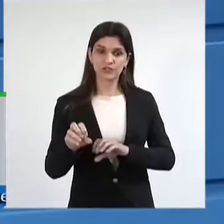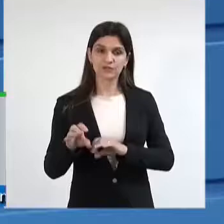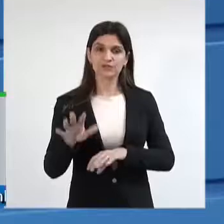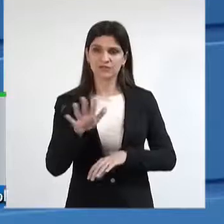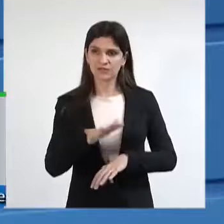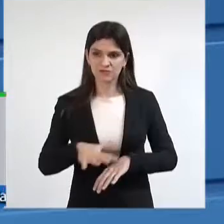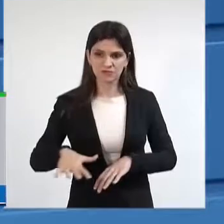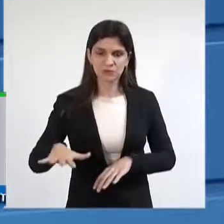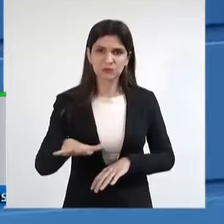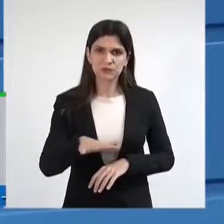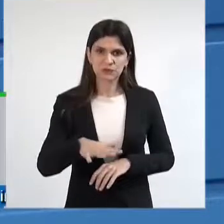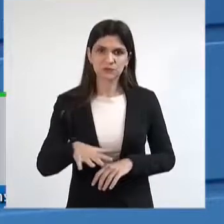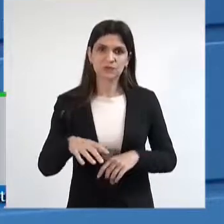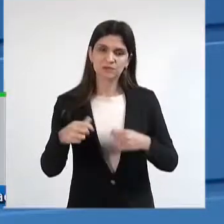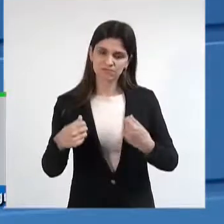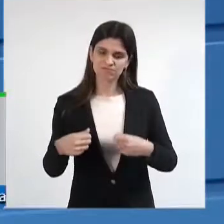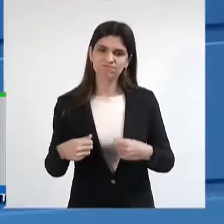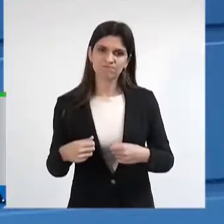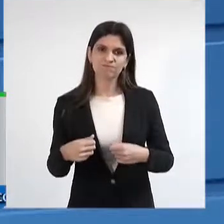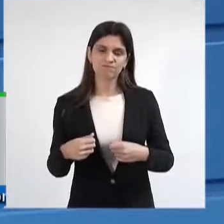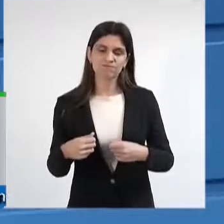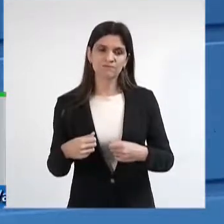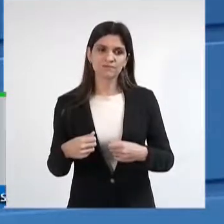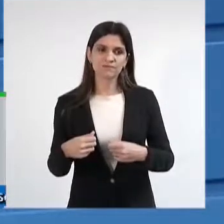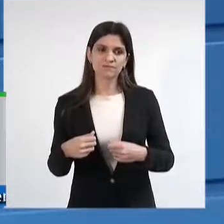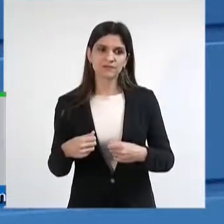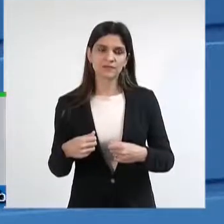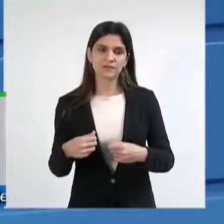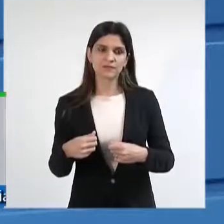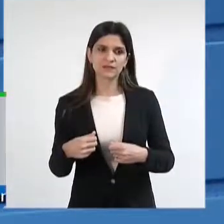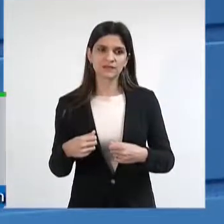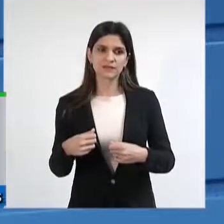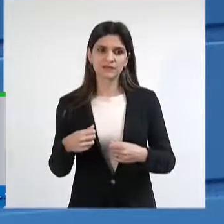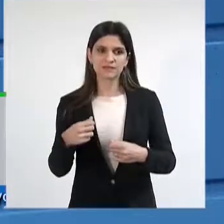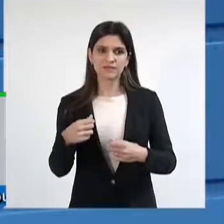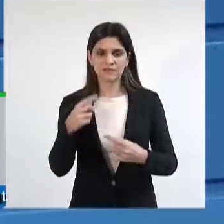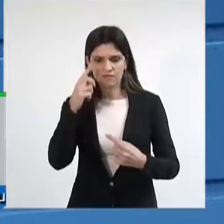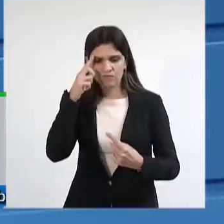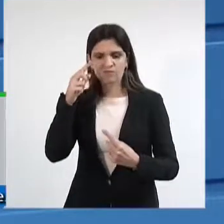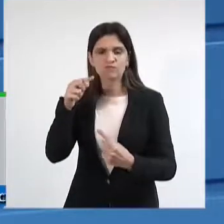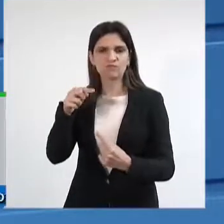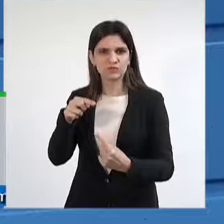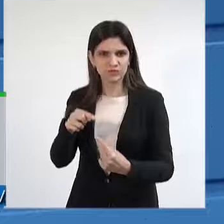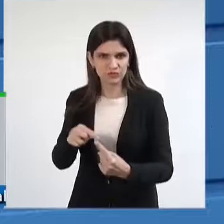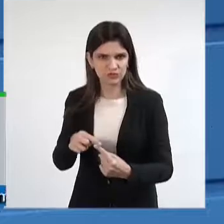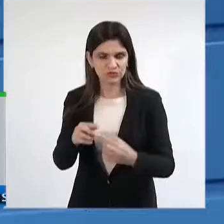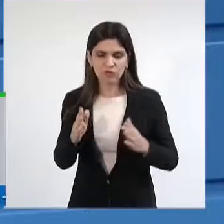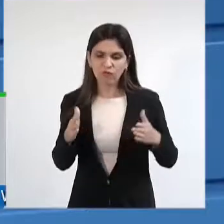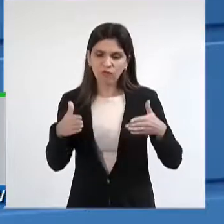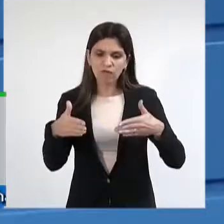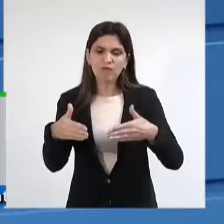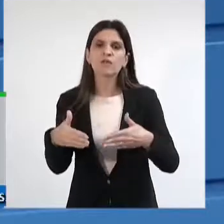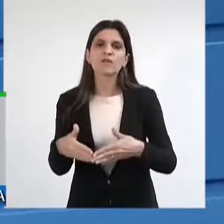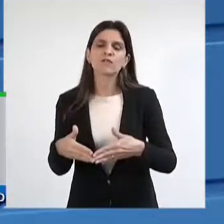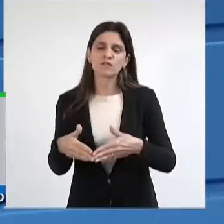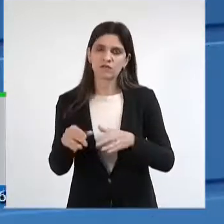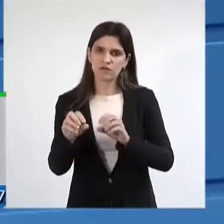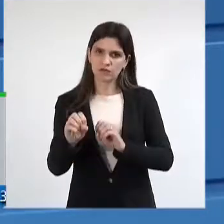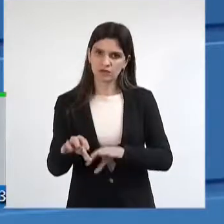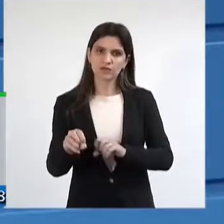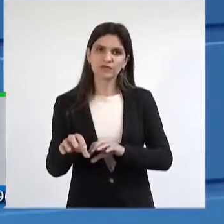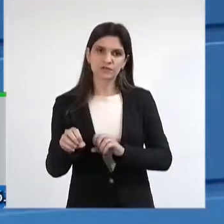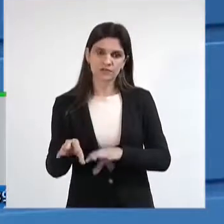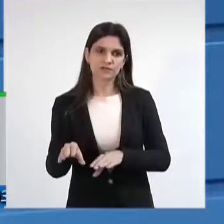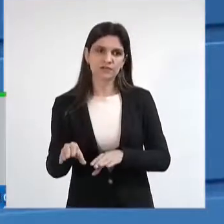realmente priorizar a educação para que o Brasil volte a crescer. E o senhor não tenha dúvida de que esta é a intenção